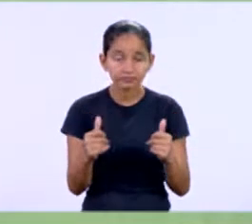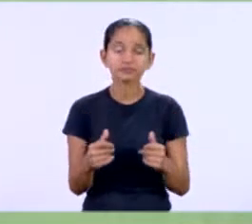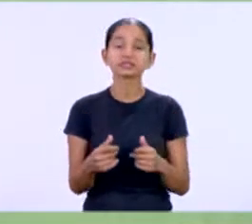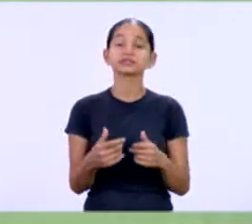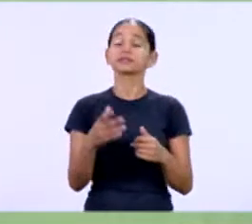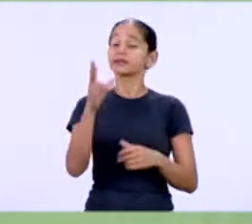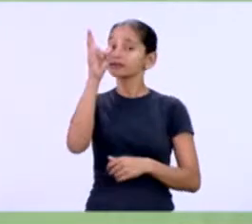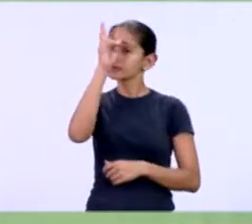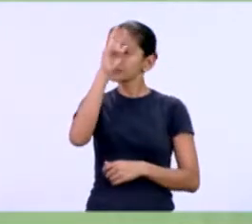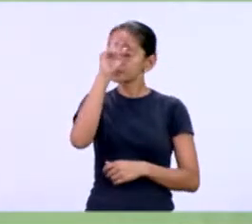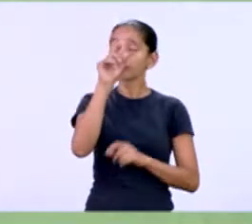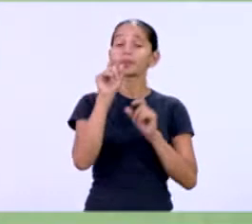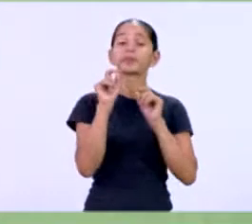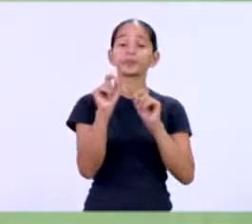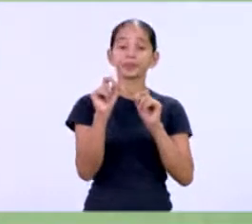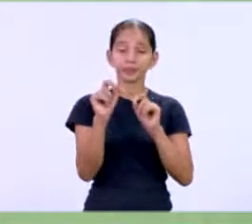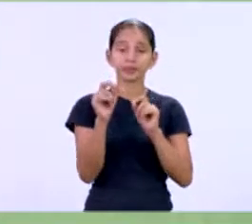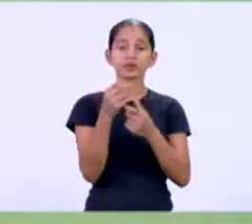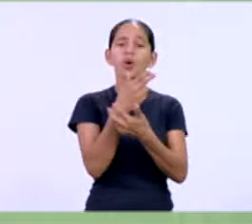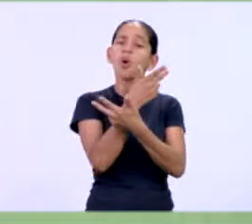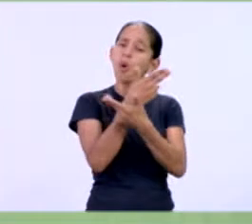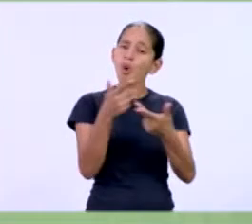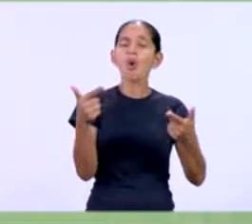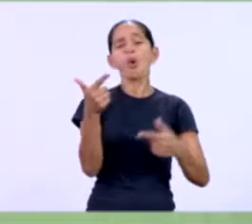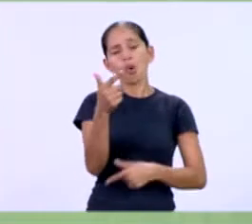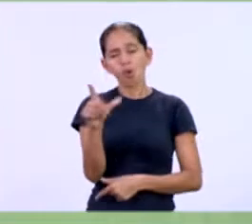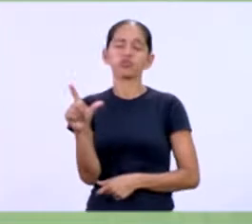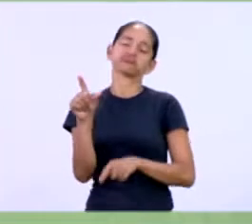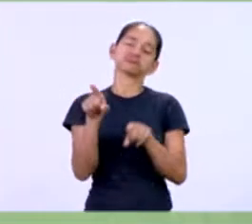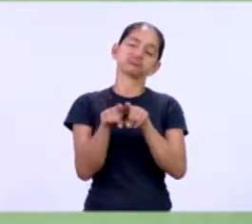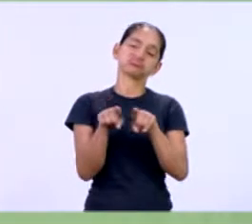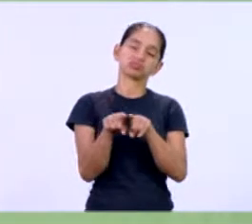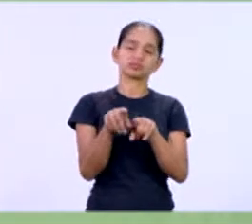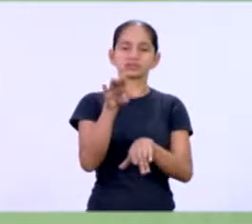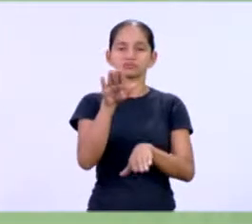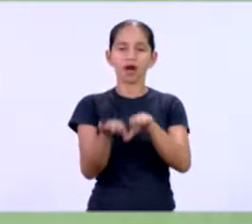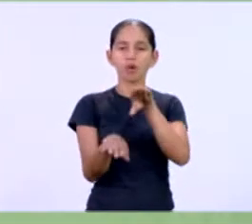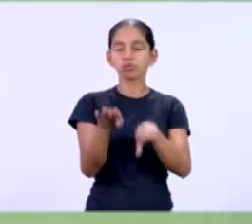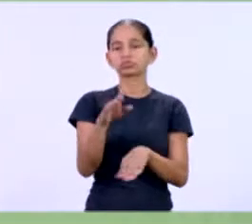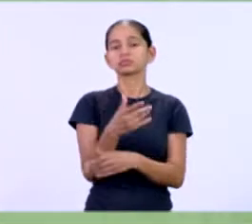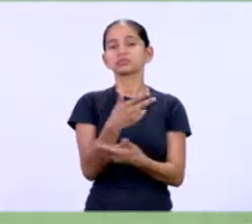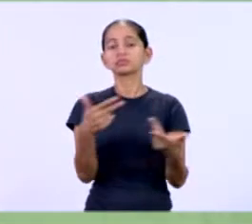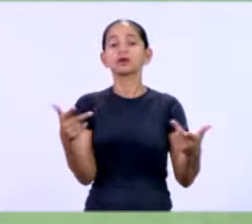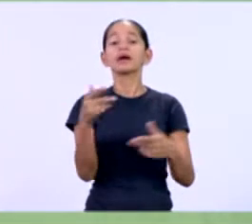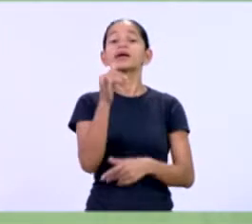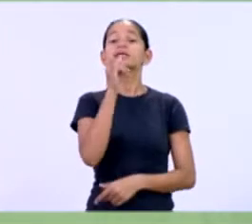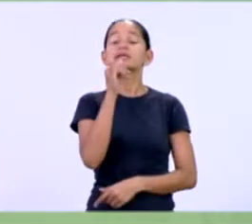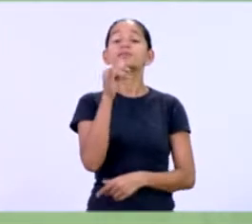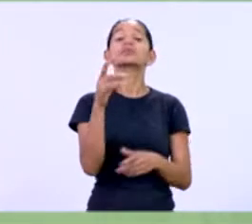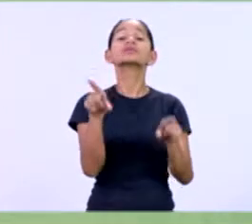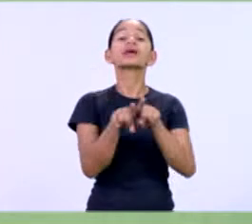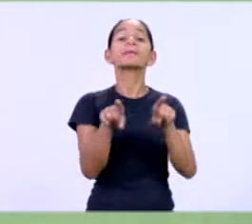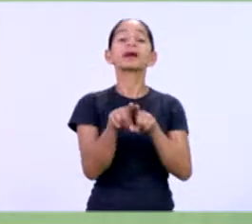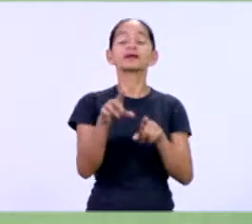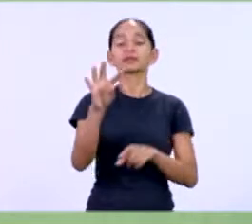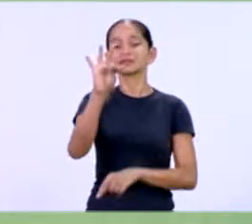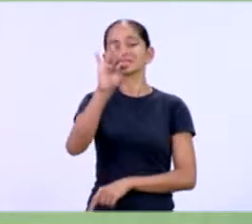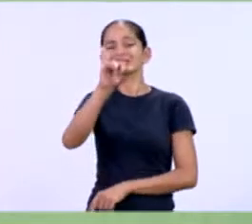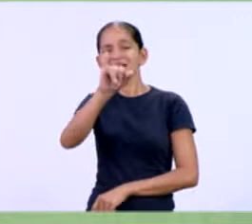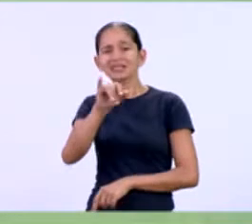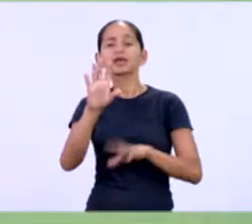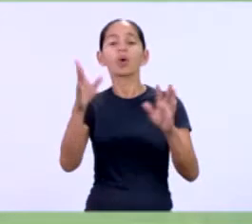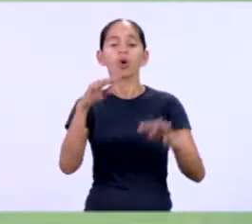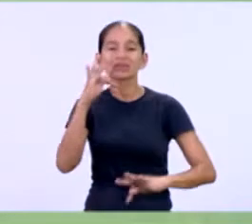válido destacar que também temos aqui outros recursos, né? E os recursos de TI, que são aqueles que se referem